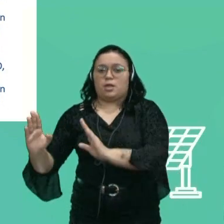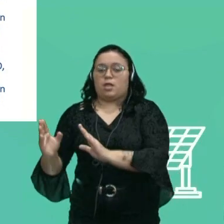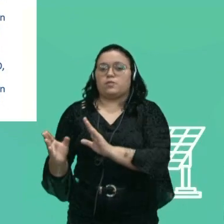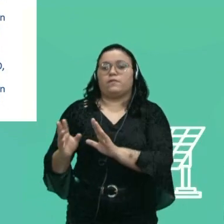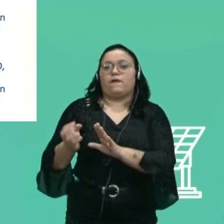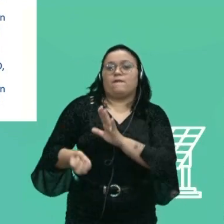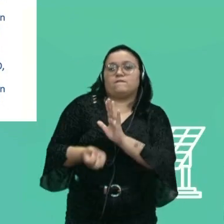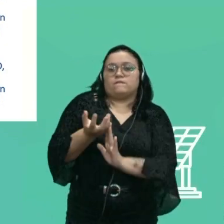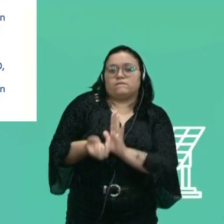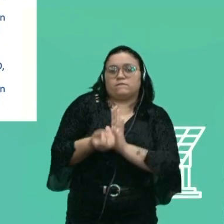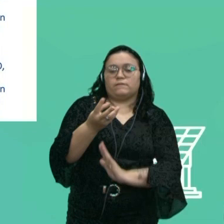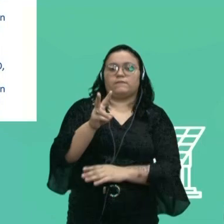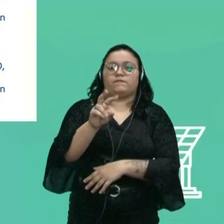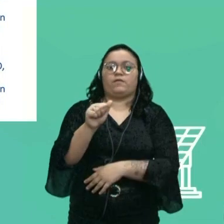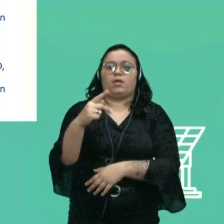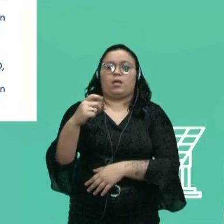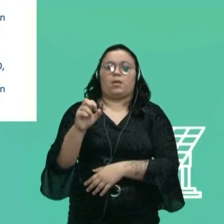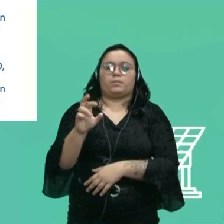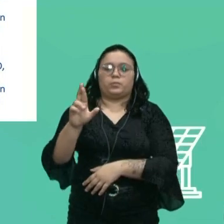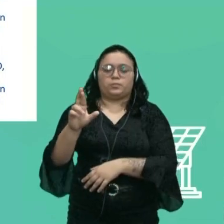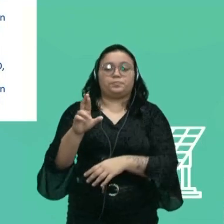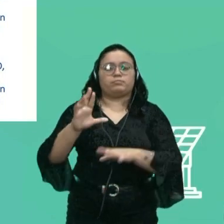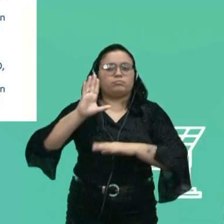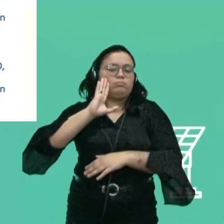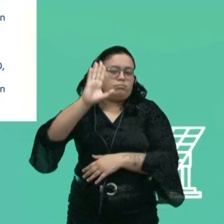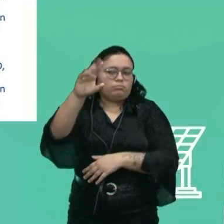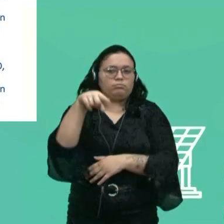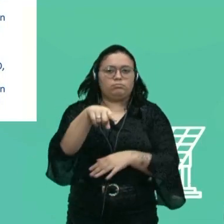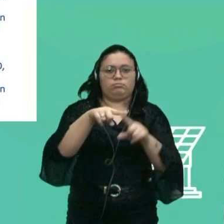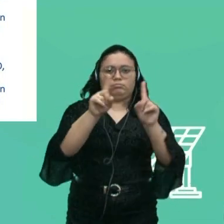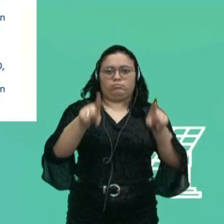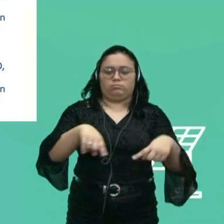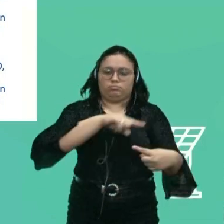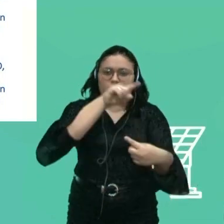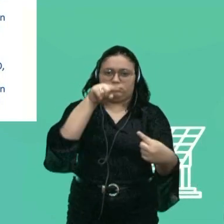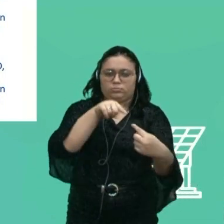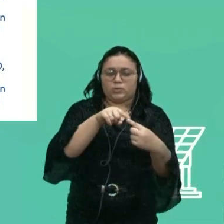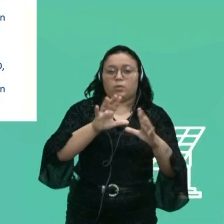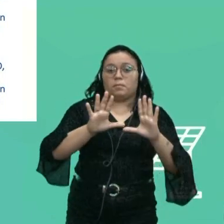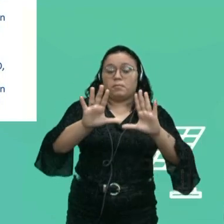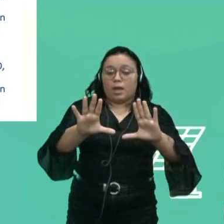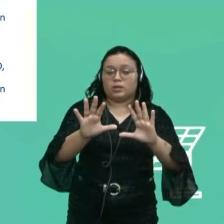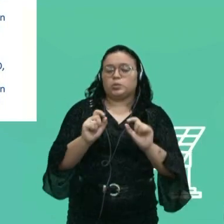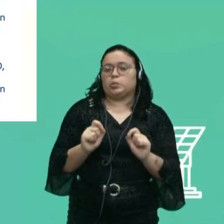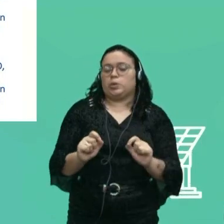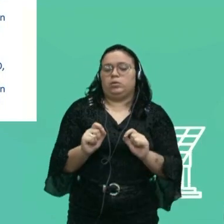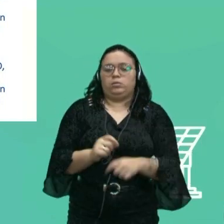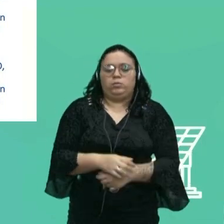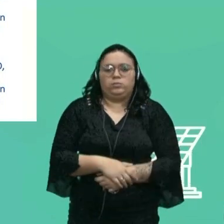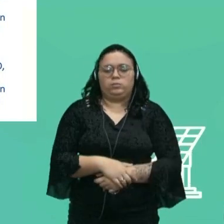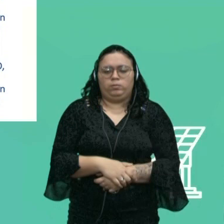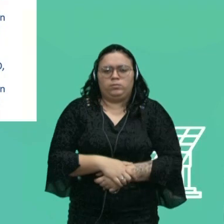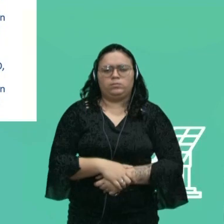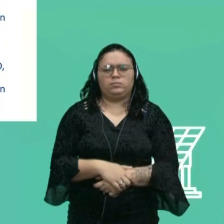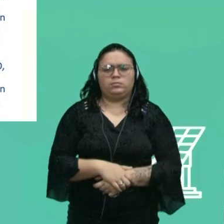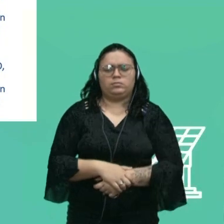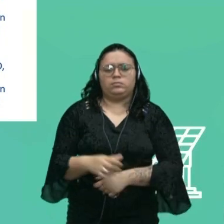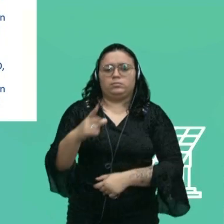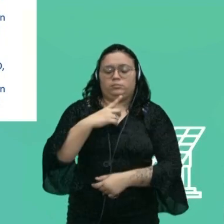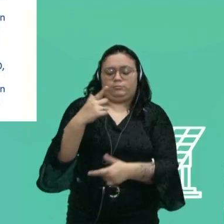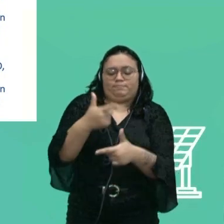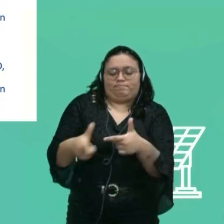Essa é a principal alternativa aqui nesse projeto. Contudo, ainda há um problema muito